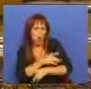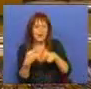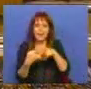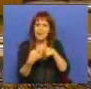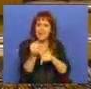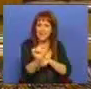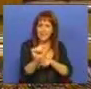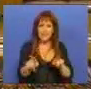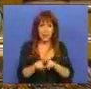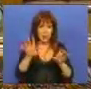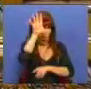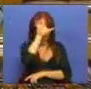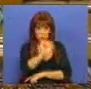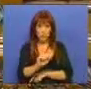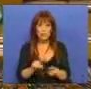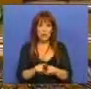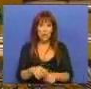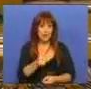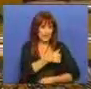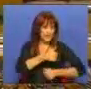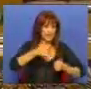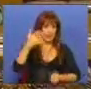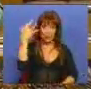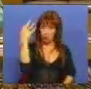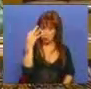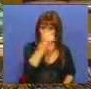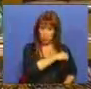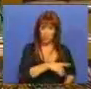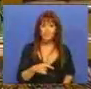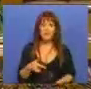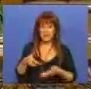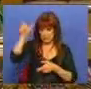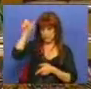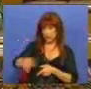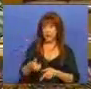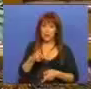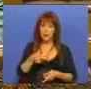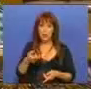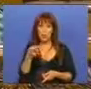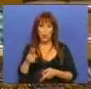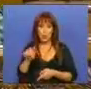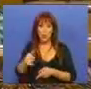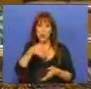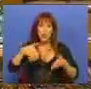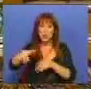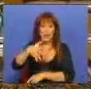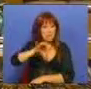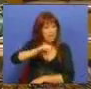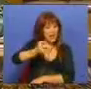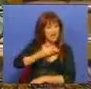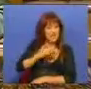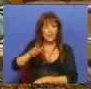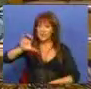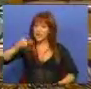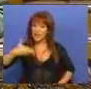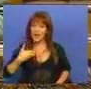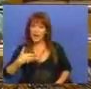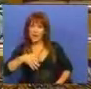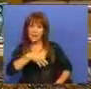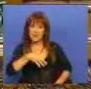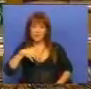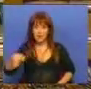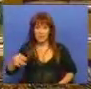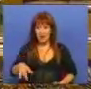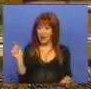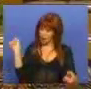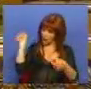motivação para o Governo da cidade do Porto. Para Rui Rio, para o PSD e o CDS-PP, seu aliado